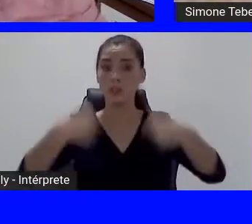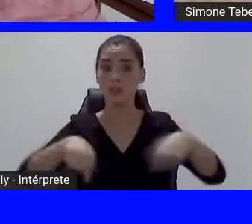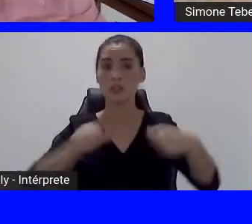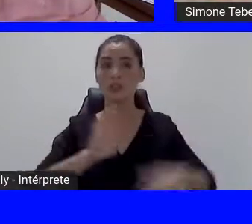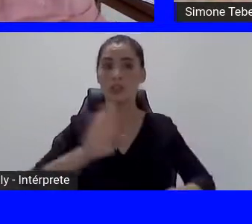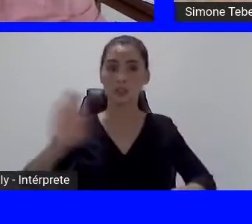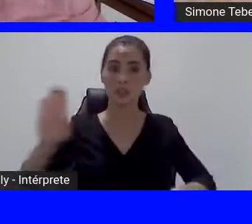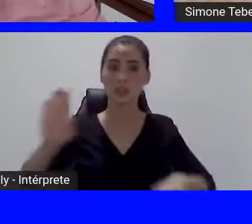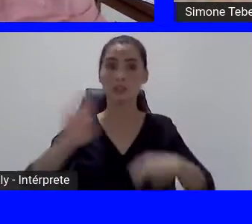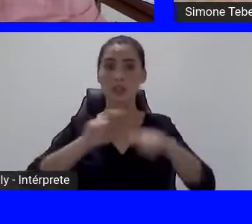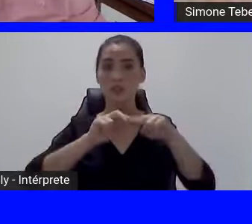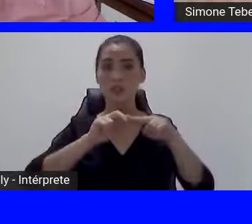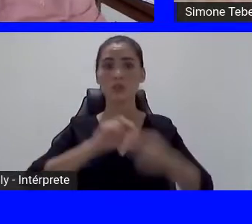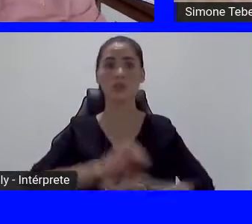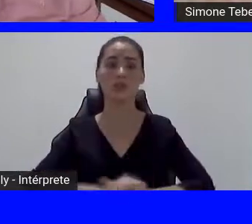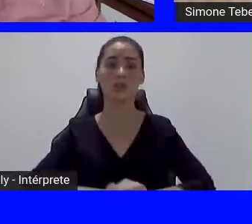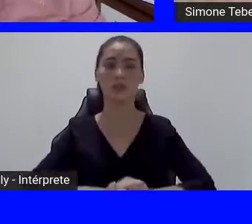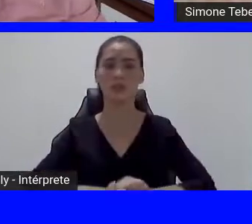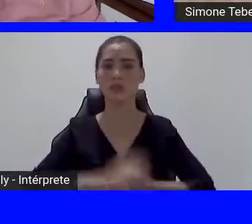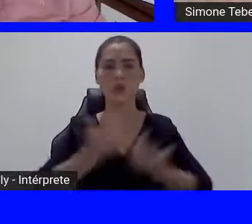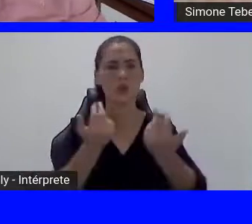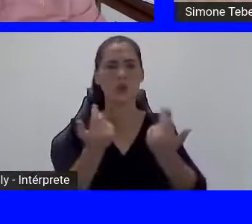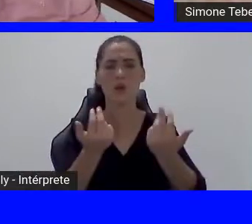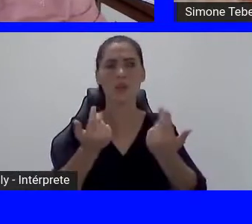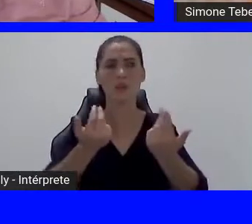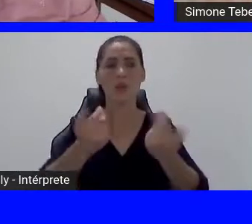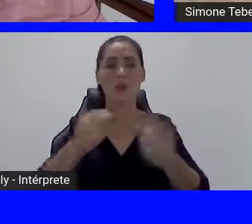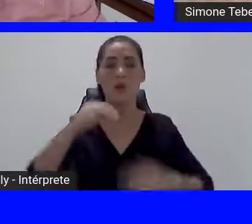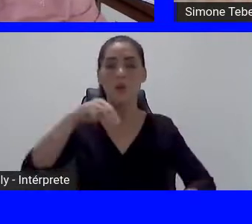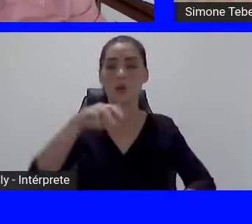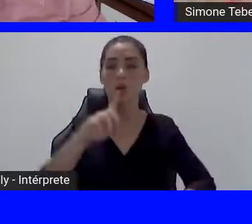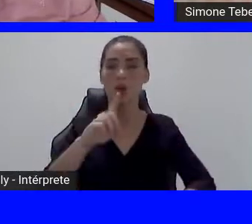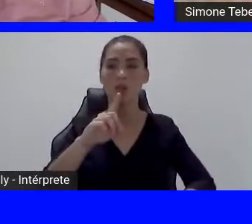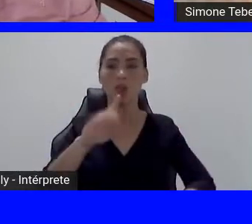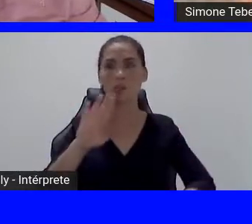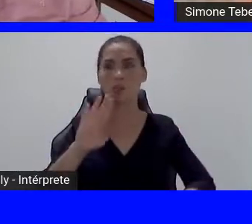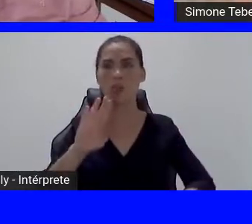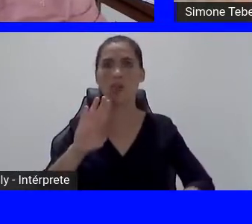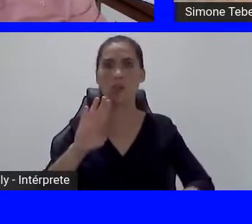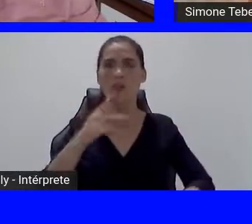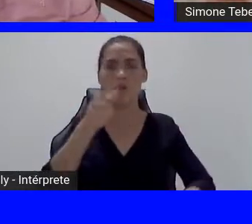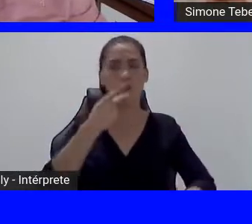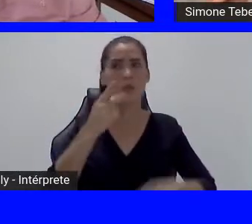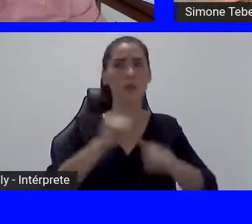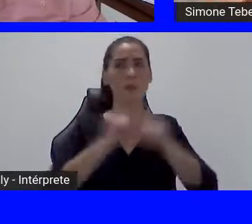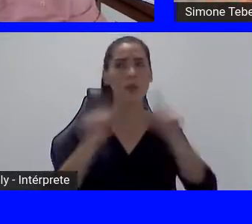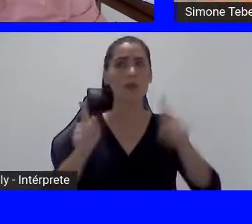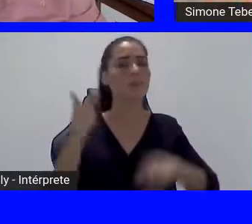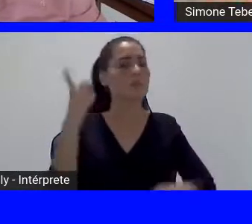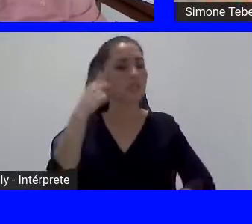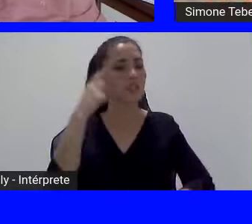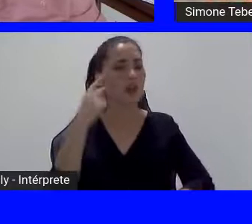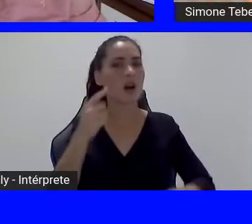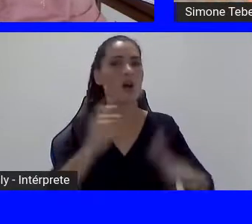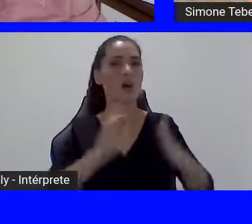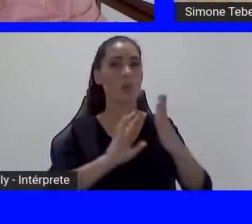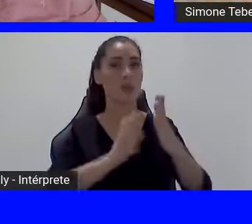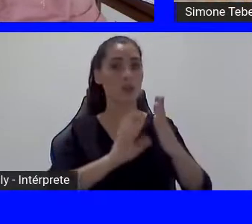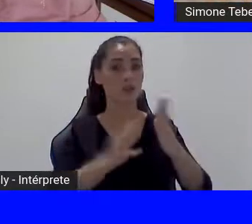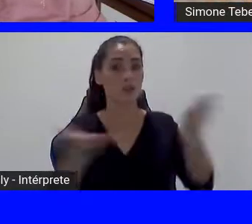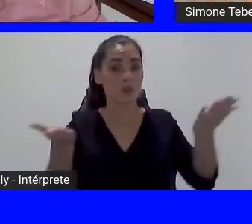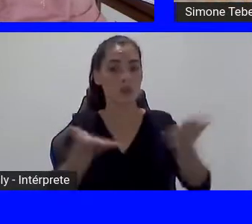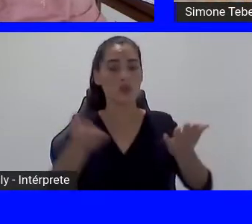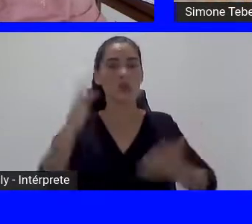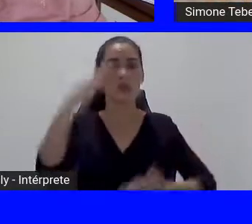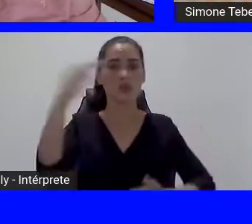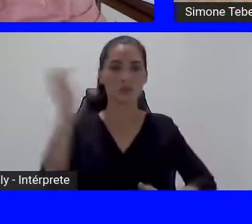como é o caso de muitos partidos. Eu estou falando pelo MDB, mas se vocês colocarem na balança os grandes partidos hoje do Brasil,